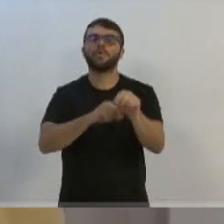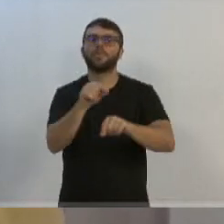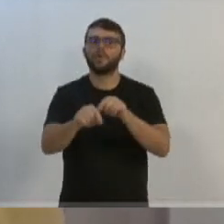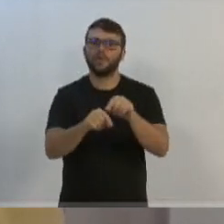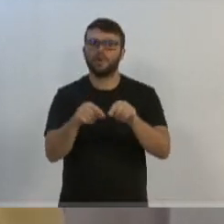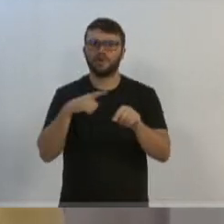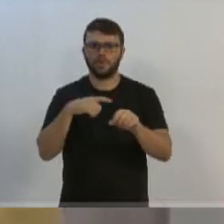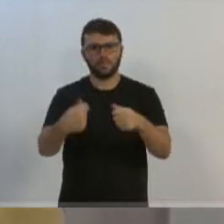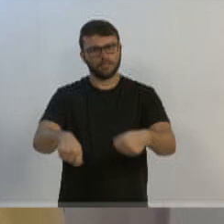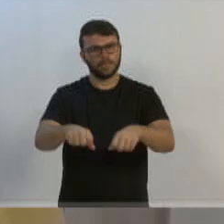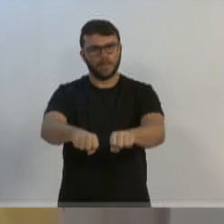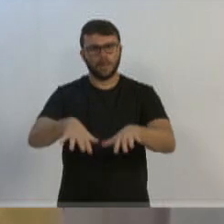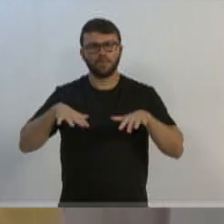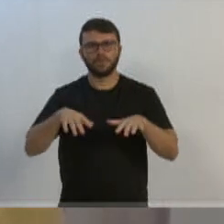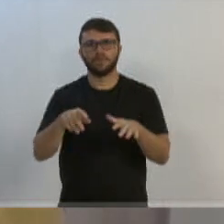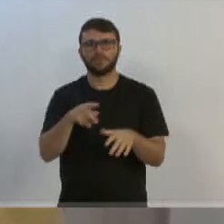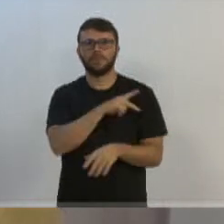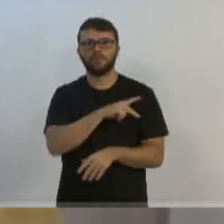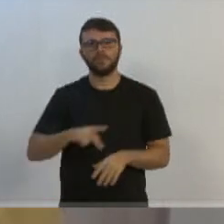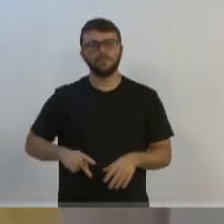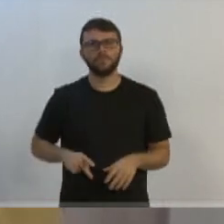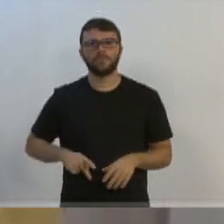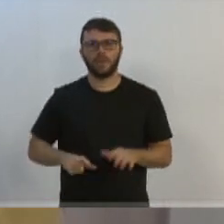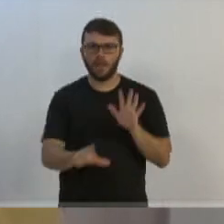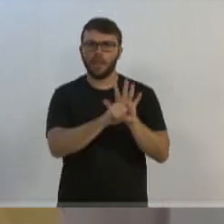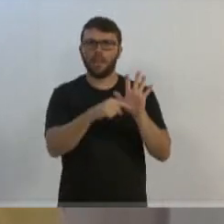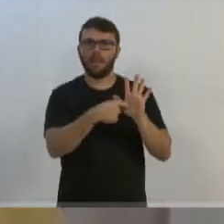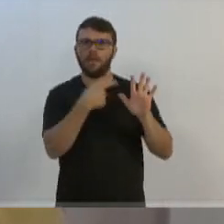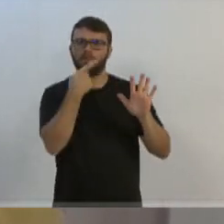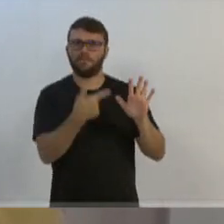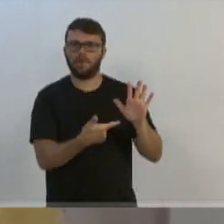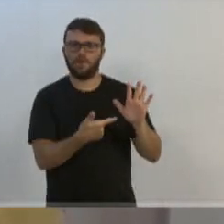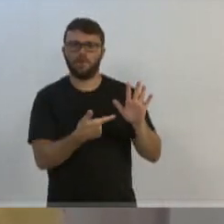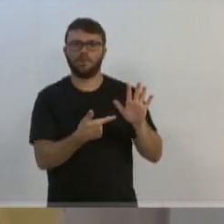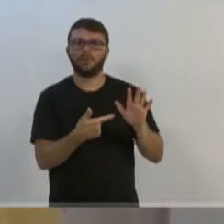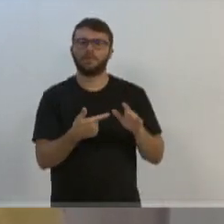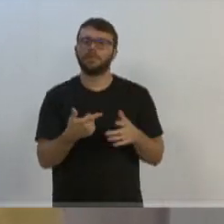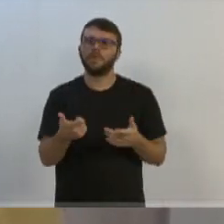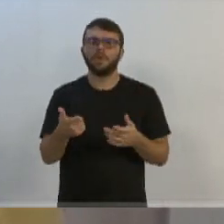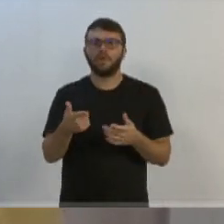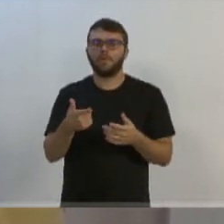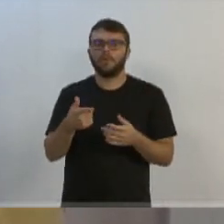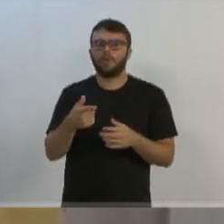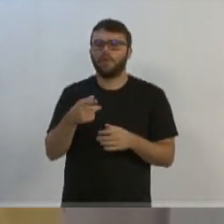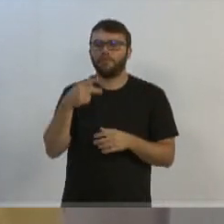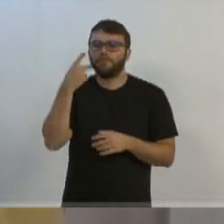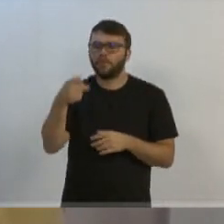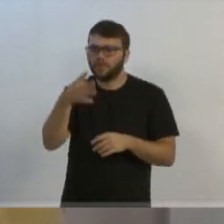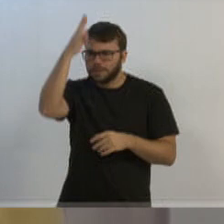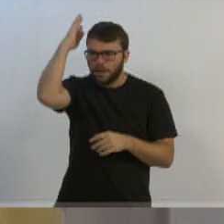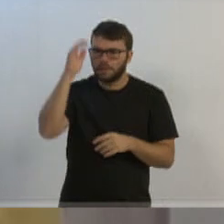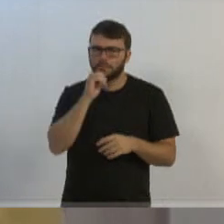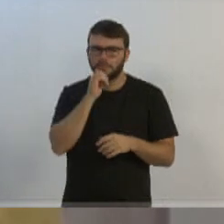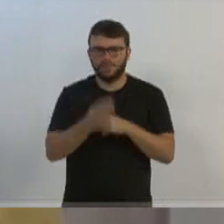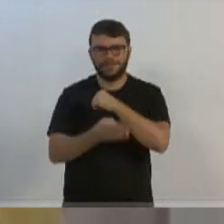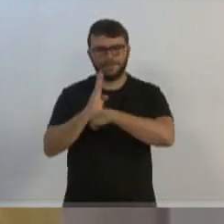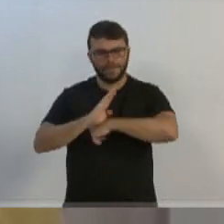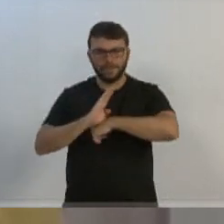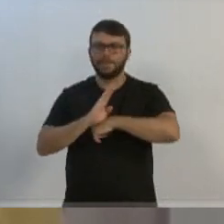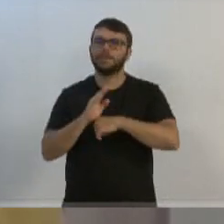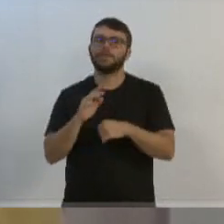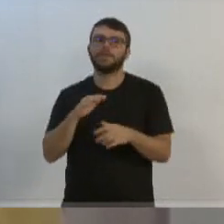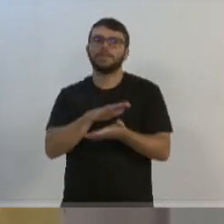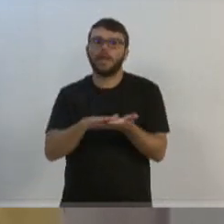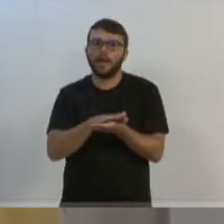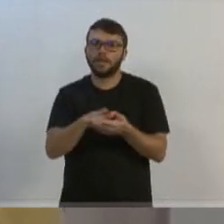feita uma audiência pública. Para tanto, vereador Zeca, não foi feita nenhuma audiência pública. Vamos parcelar solo,